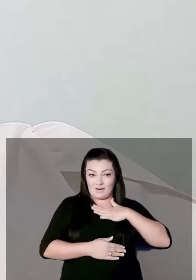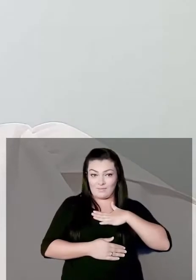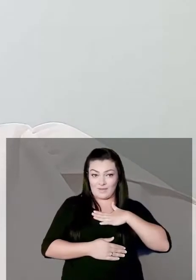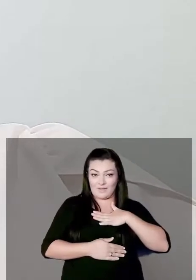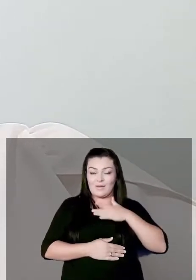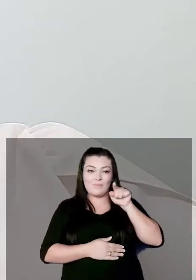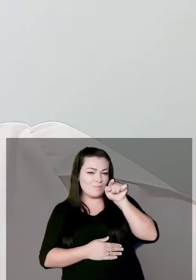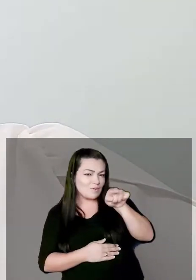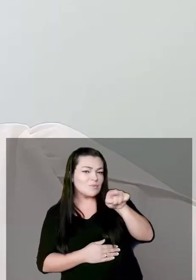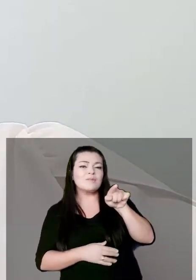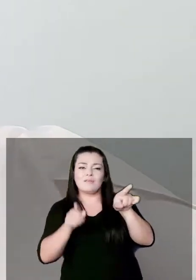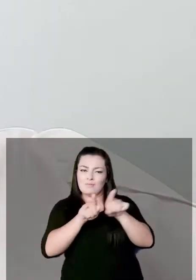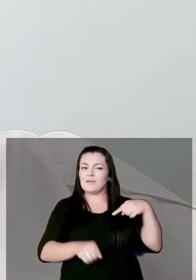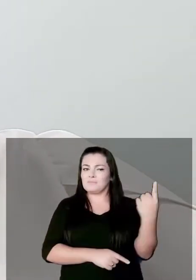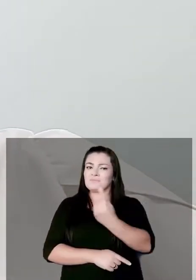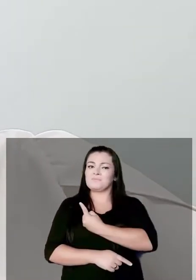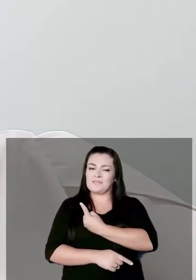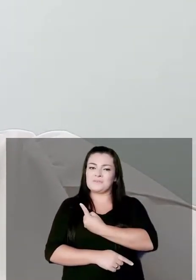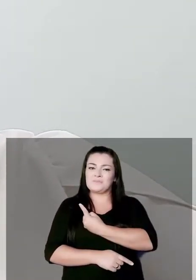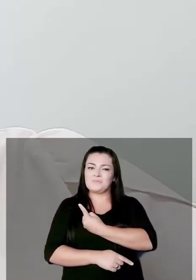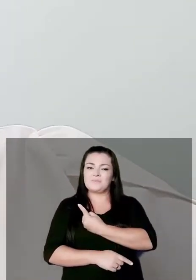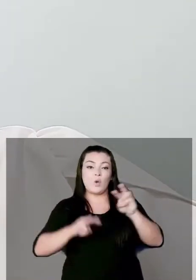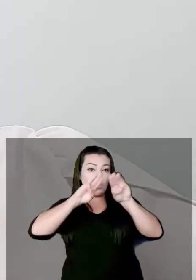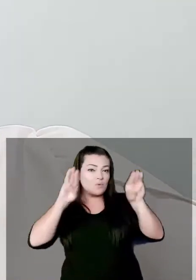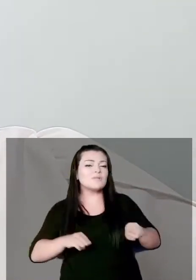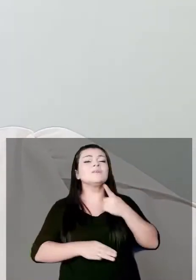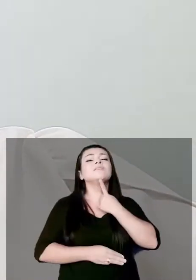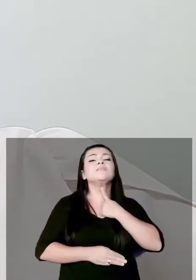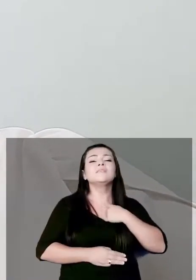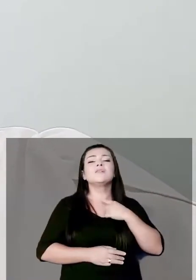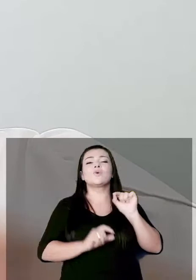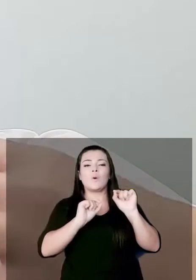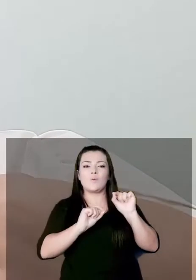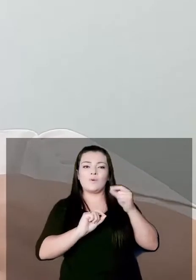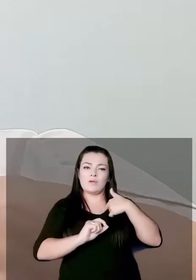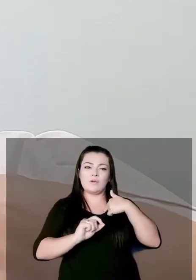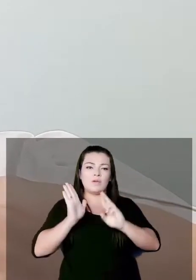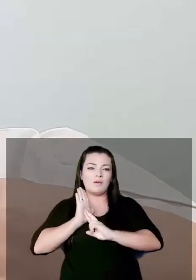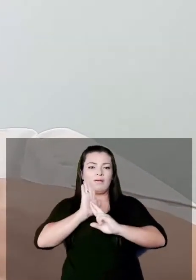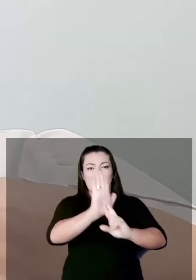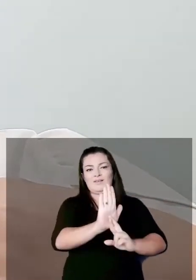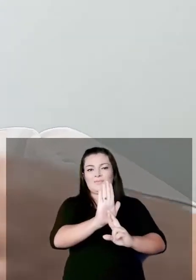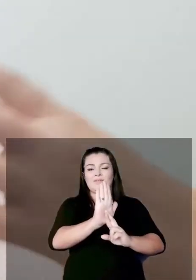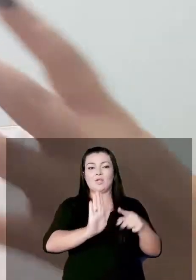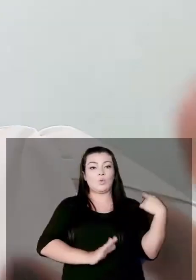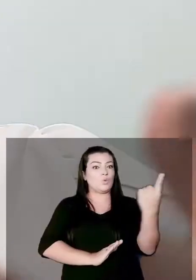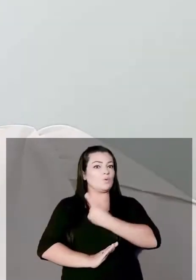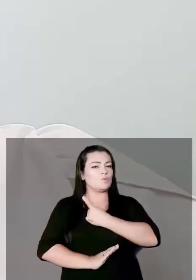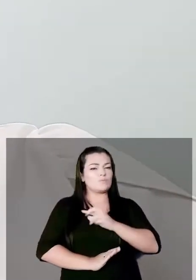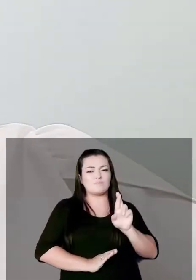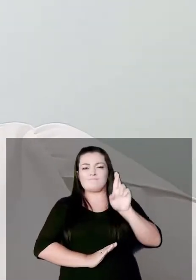mim, para você, para nós. O museu que eu quero é um museu que me represente,